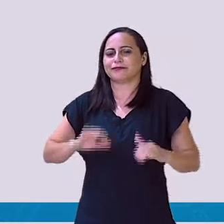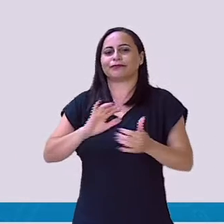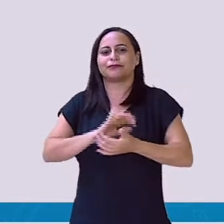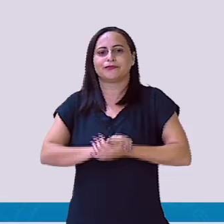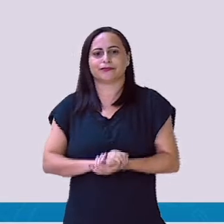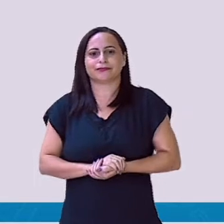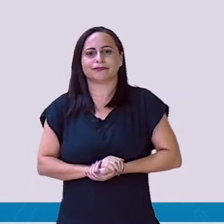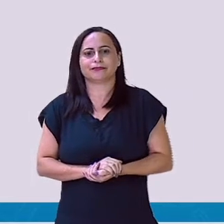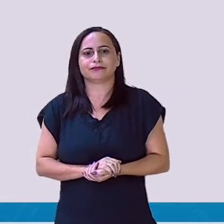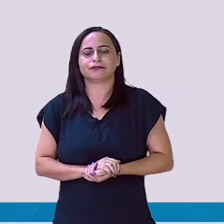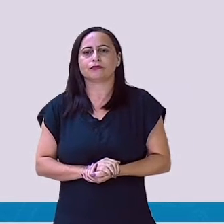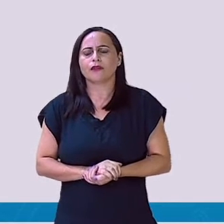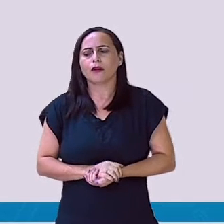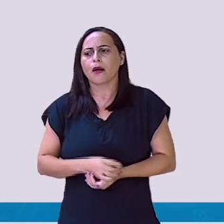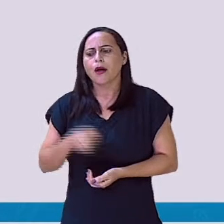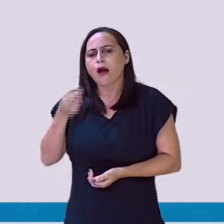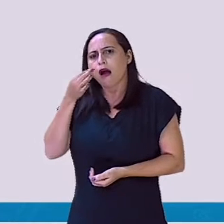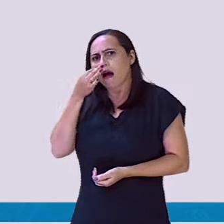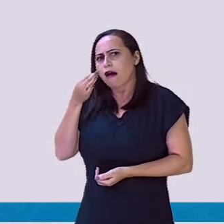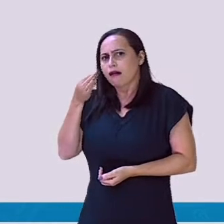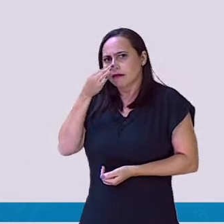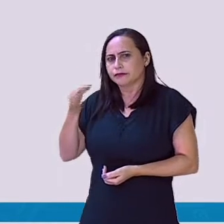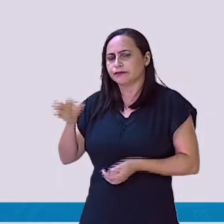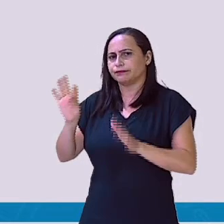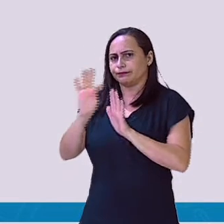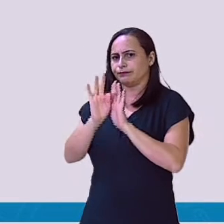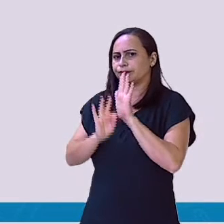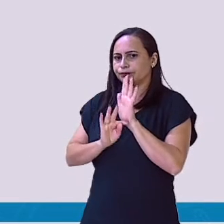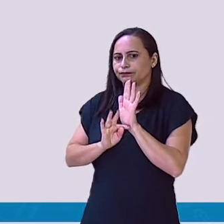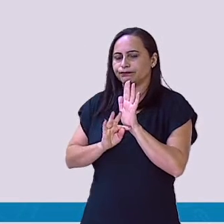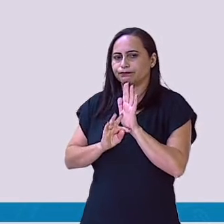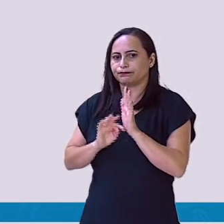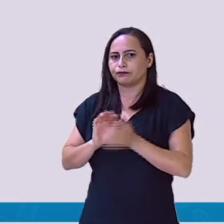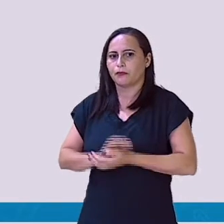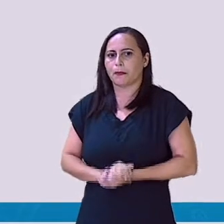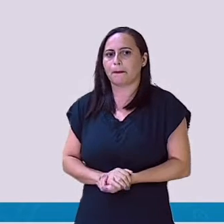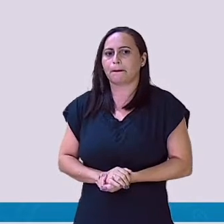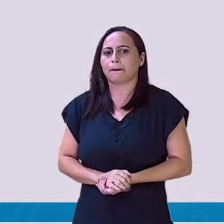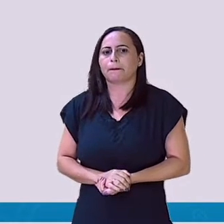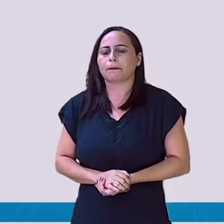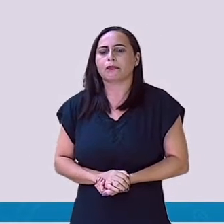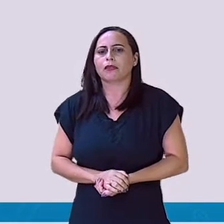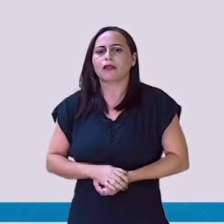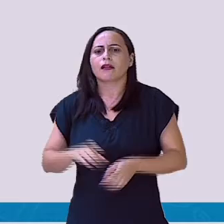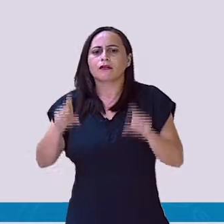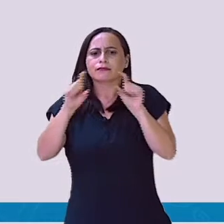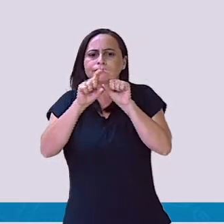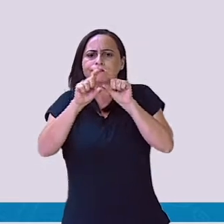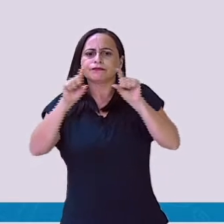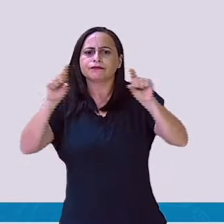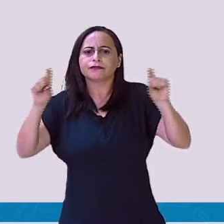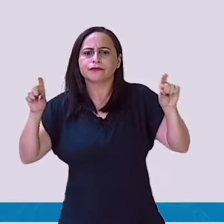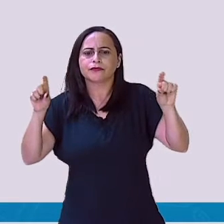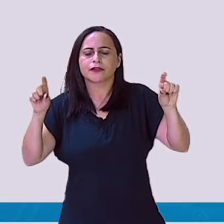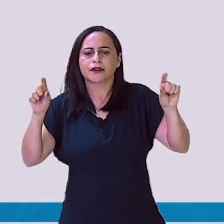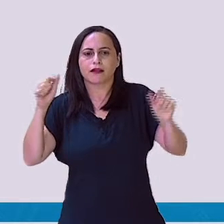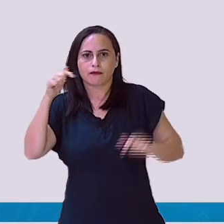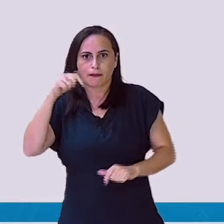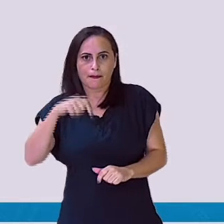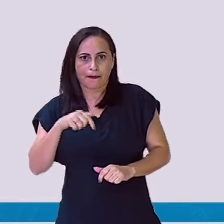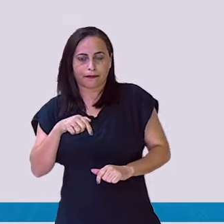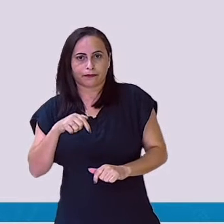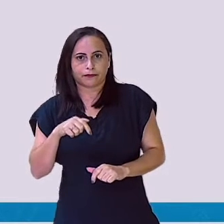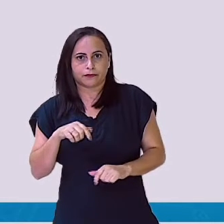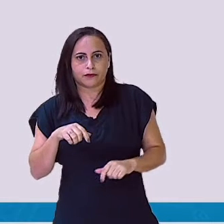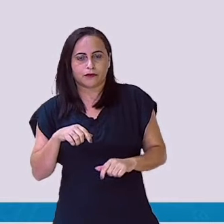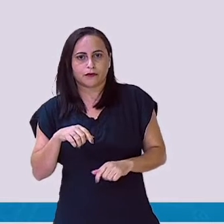Savater. Vamos analisar a questão desse texto. No trecho, aqui convém fazer 2 esclarecimentos